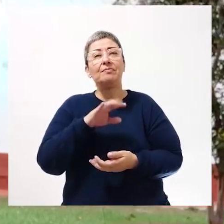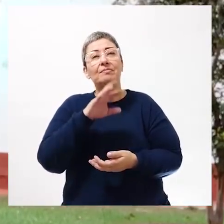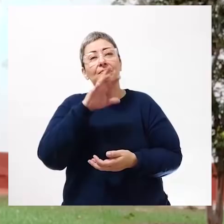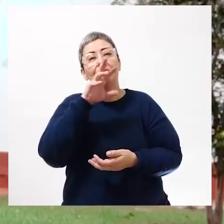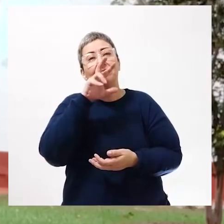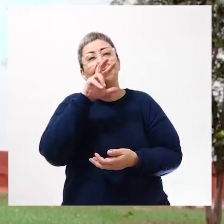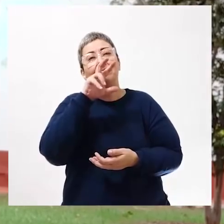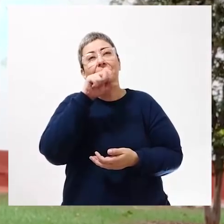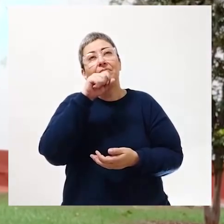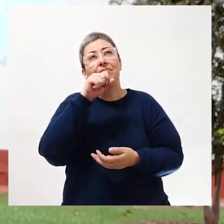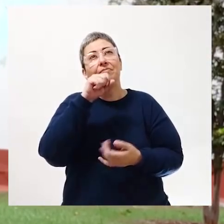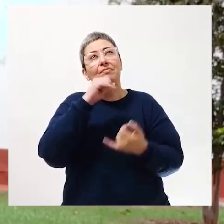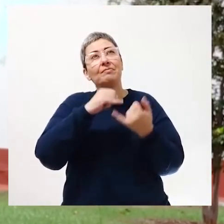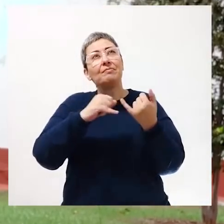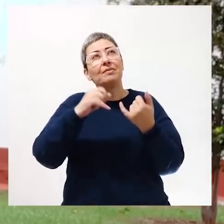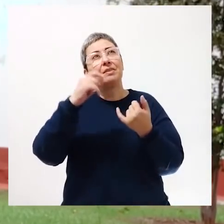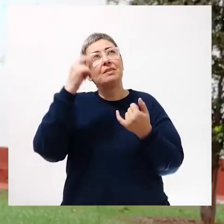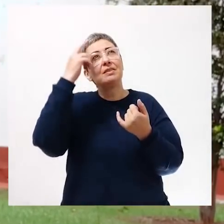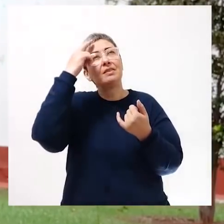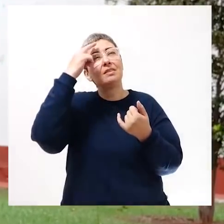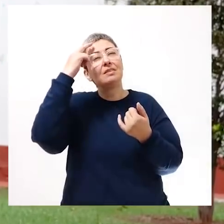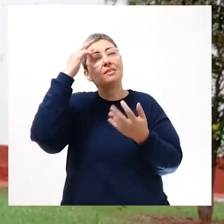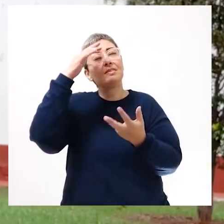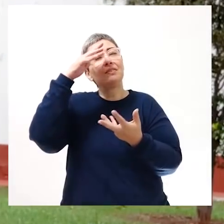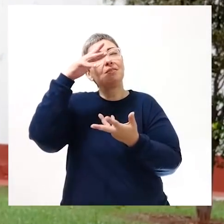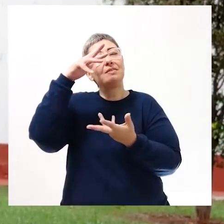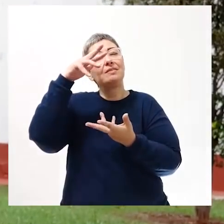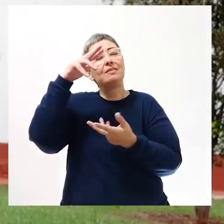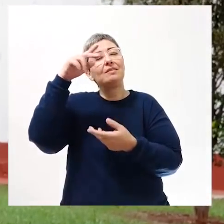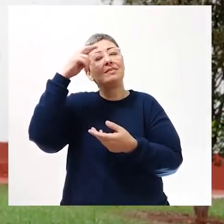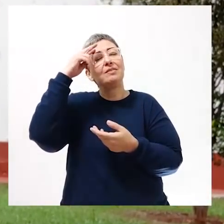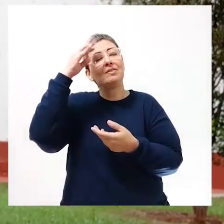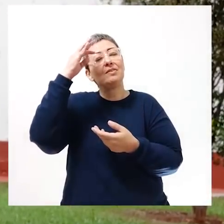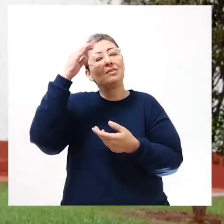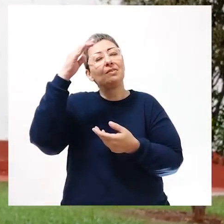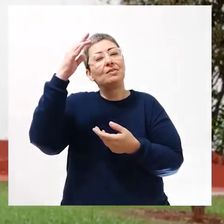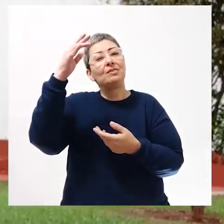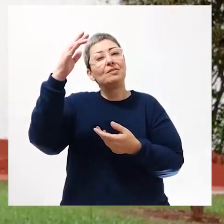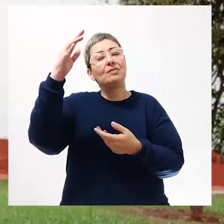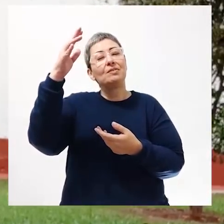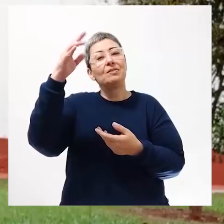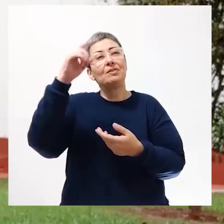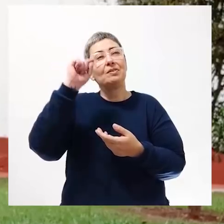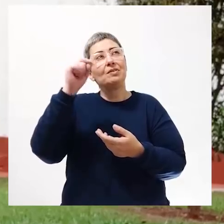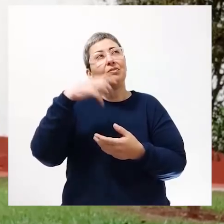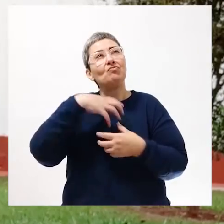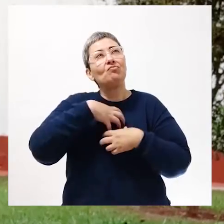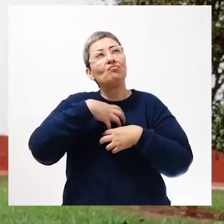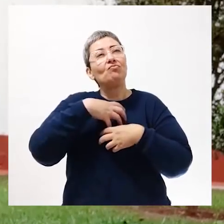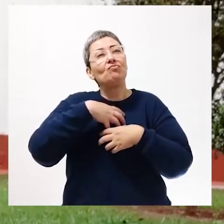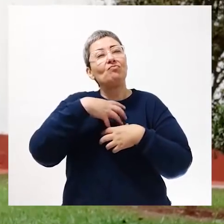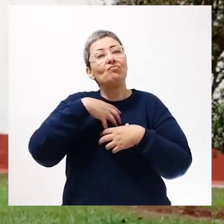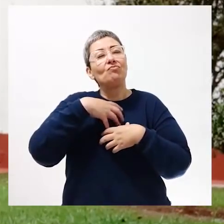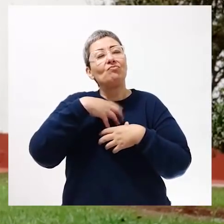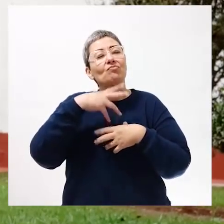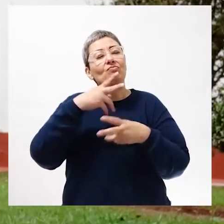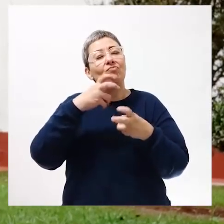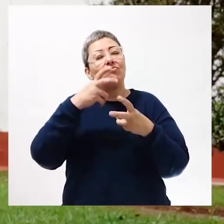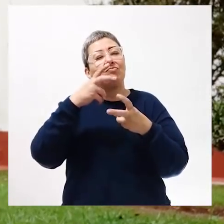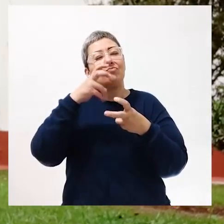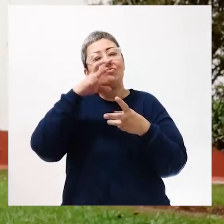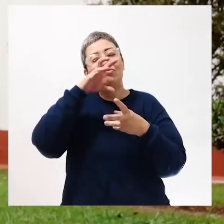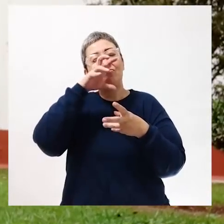O cheiro nos leva a sonhar com o mais longe. Sinta, sinta.